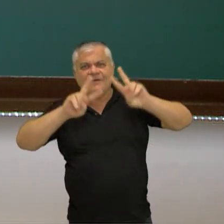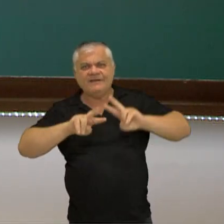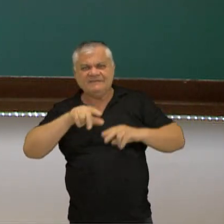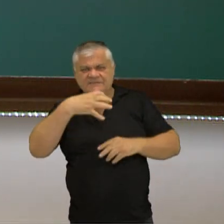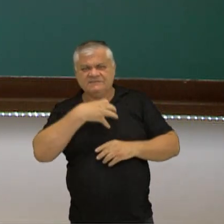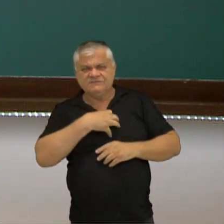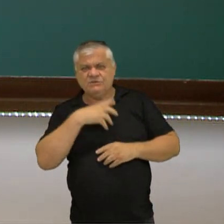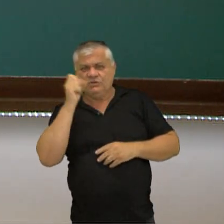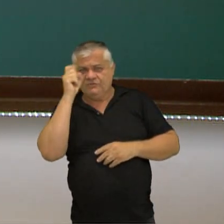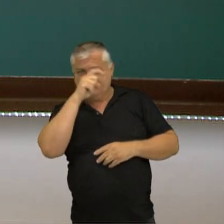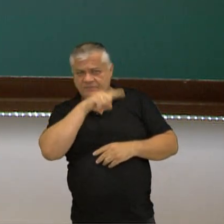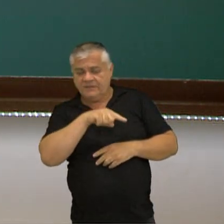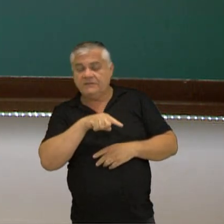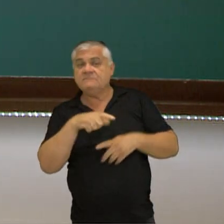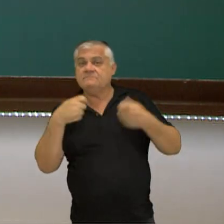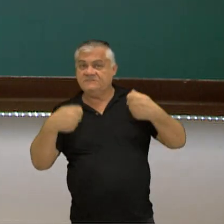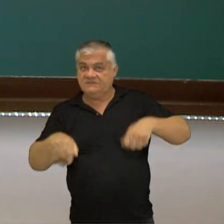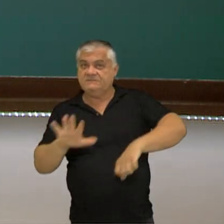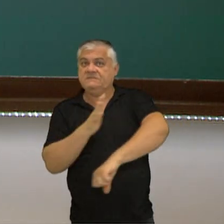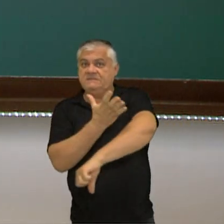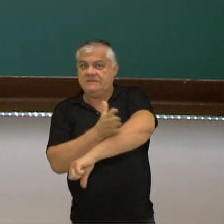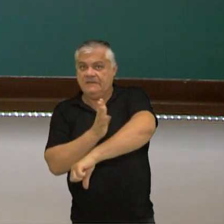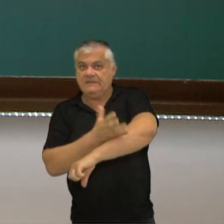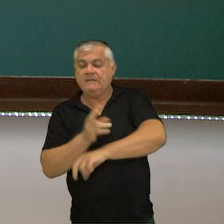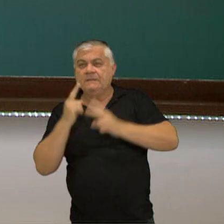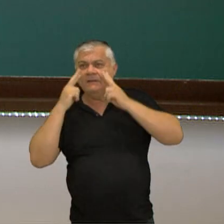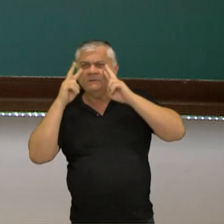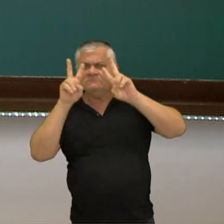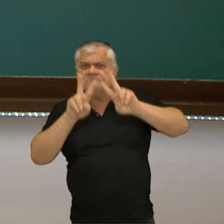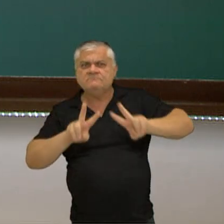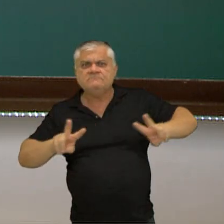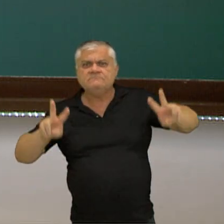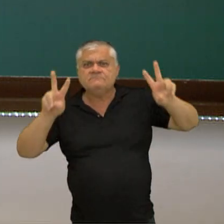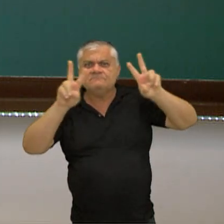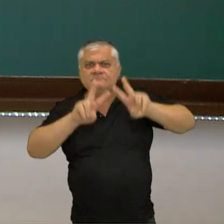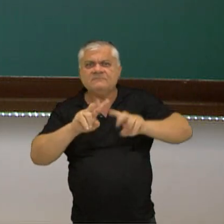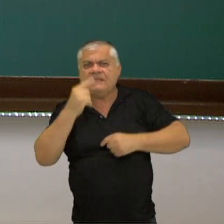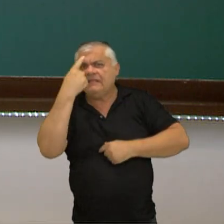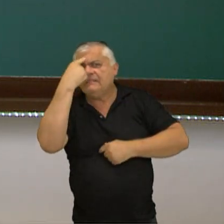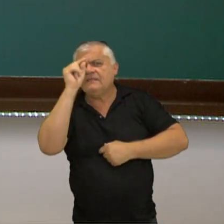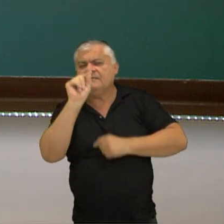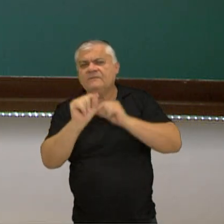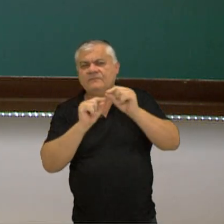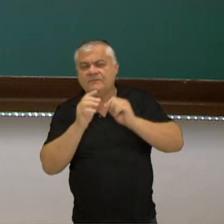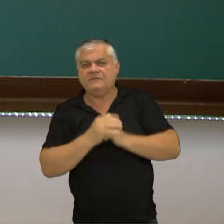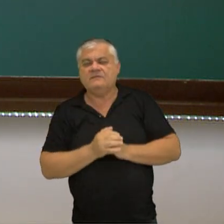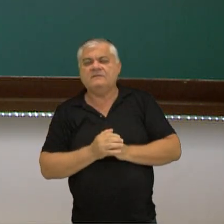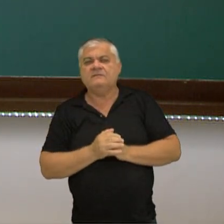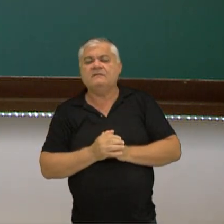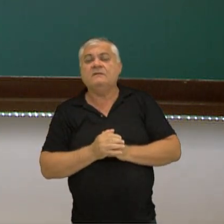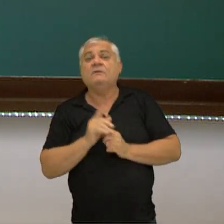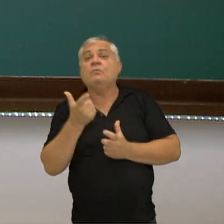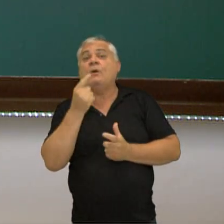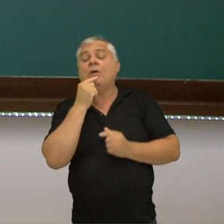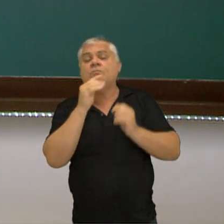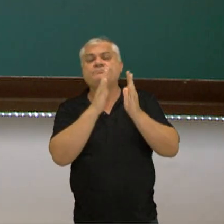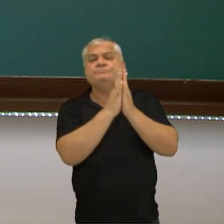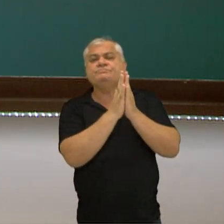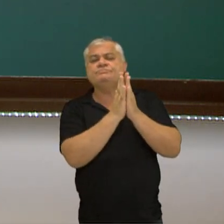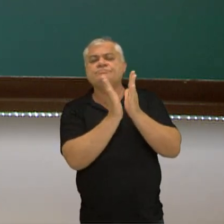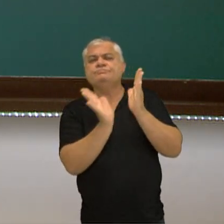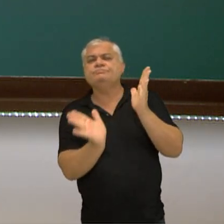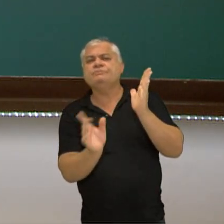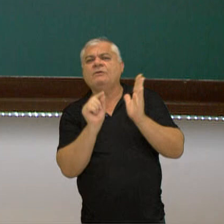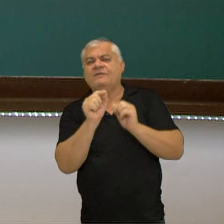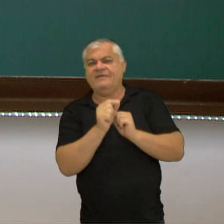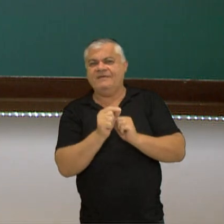precisa treinar a sua visão espacial, gente. Então a ideia é o quê? Eu quero ver qual é a sombra. Todo mundo já tem a